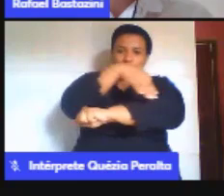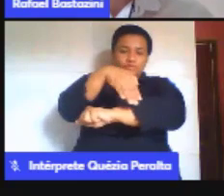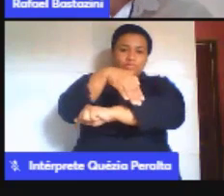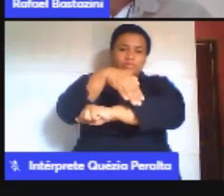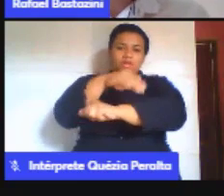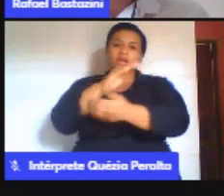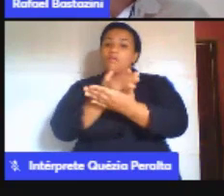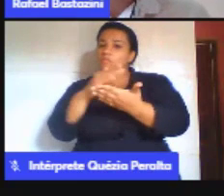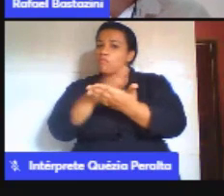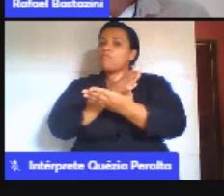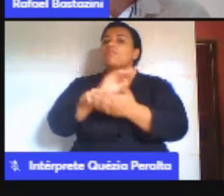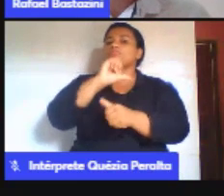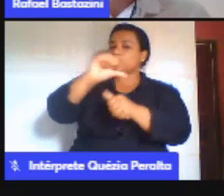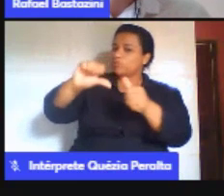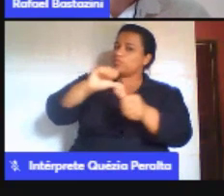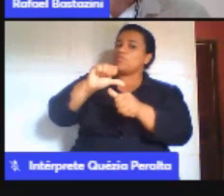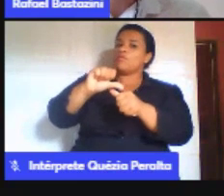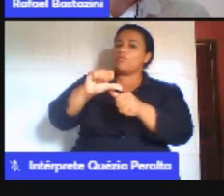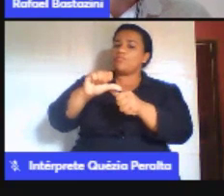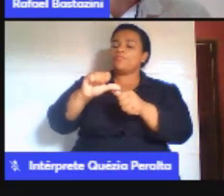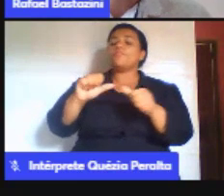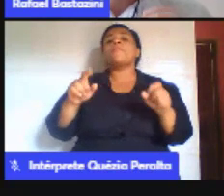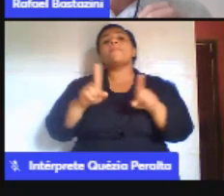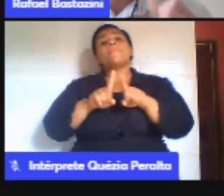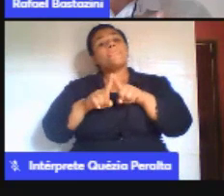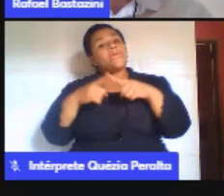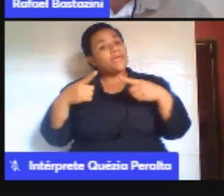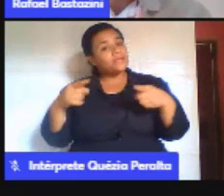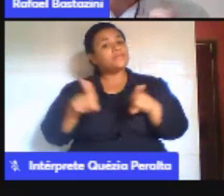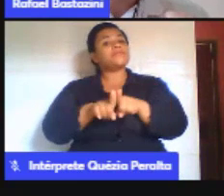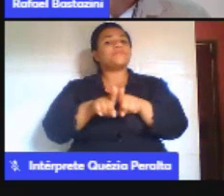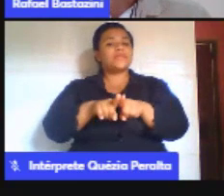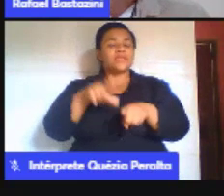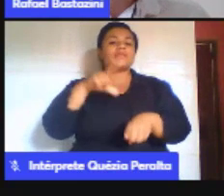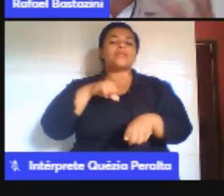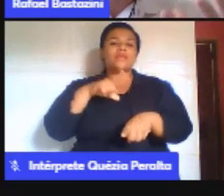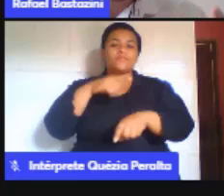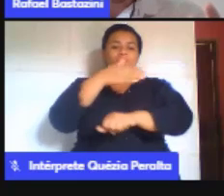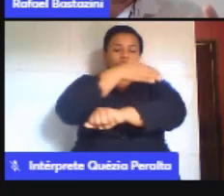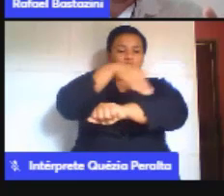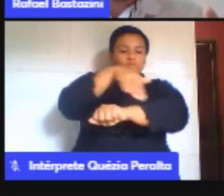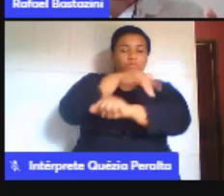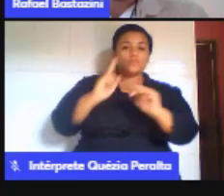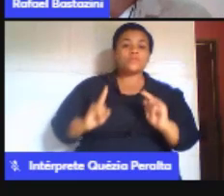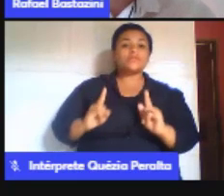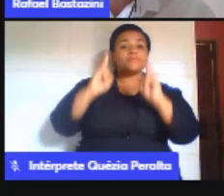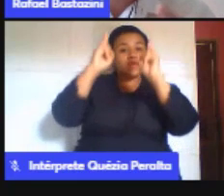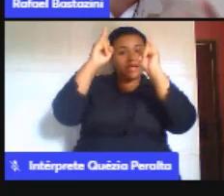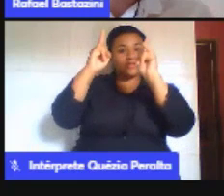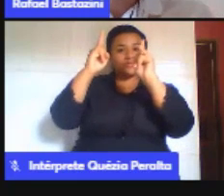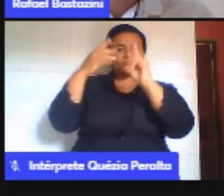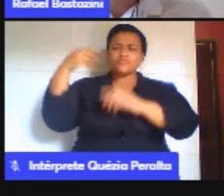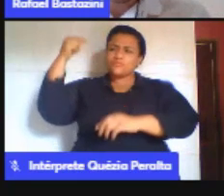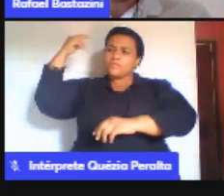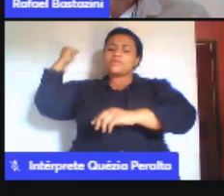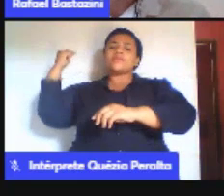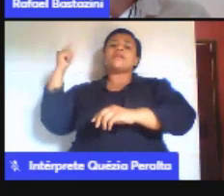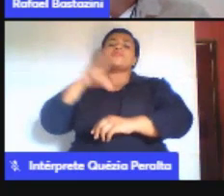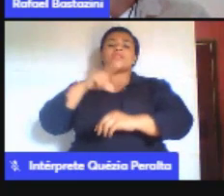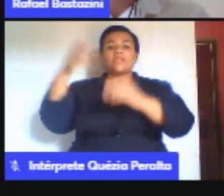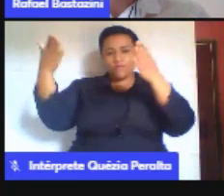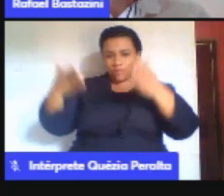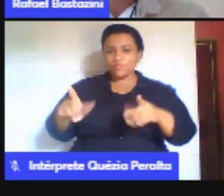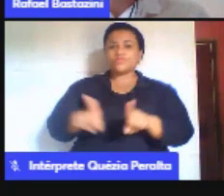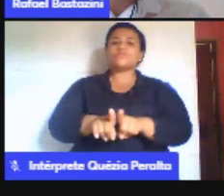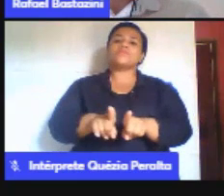algumas alterações, mas também a gente tem bastante permanência. Então, a perspectiva histórica para entender esse material tem